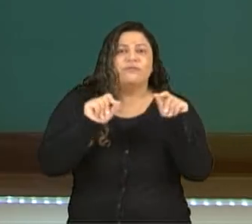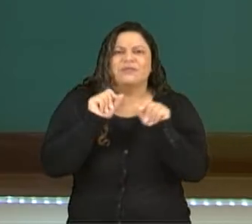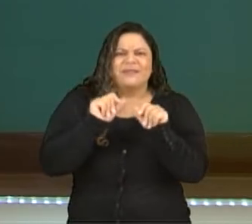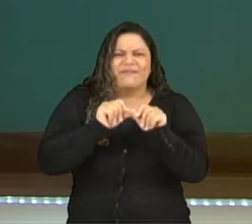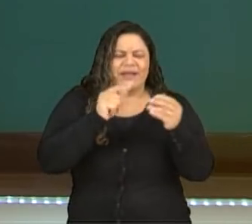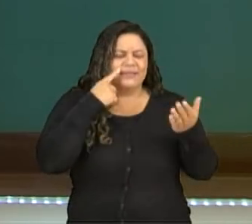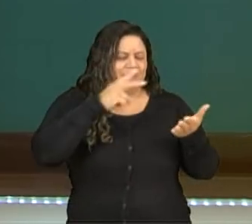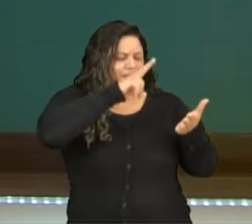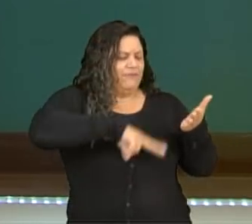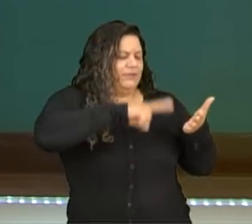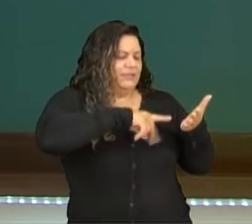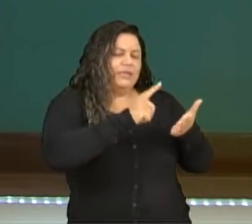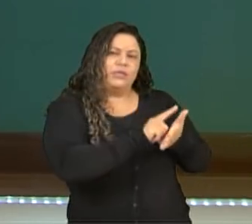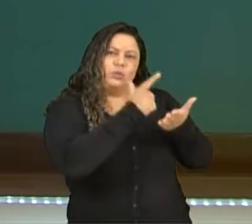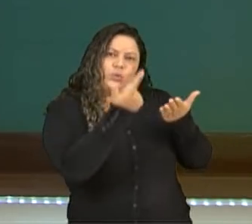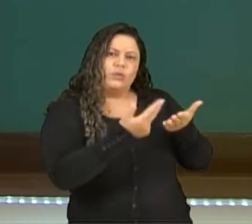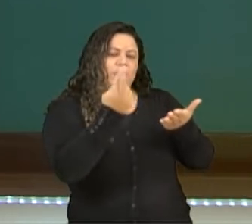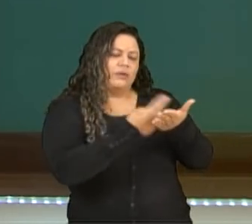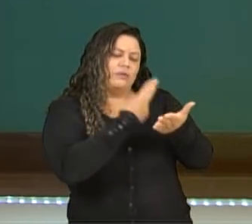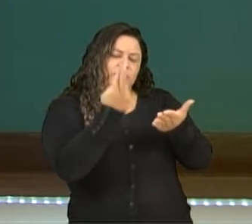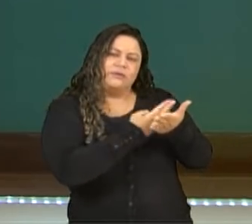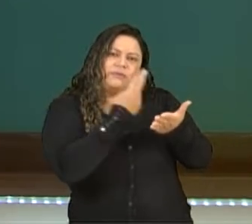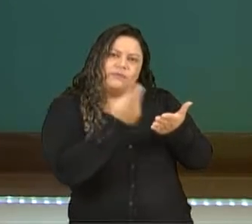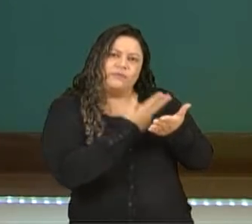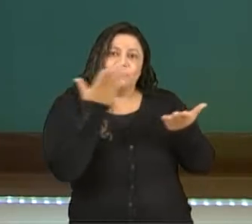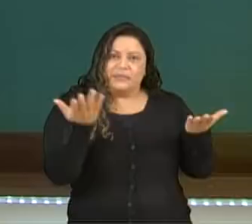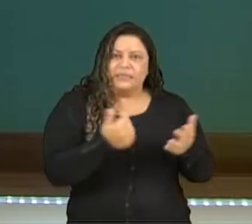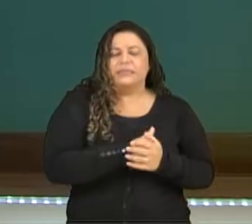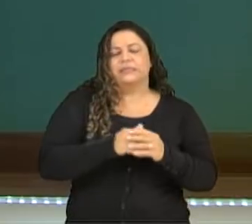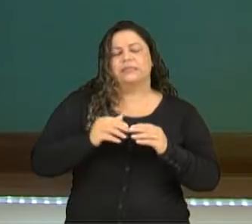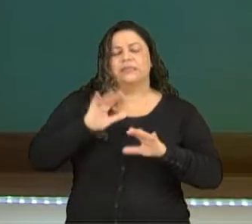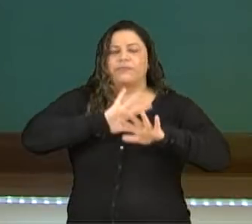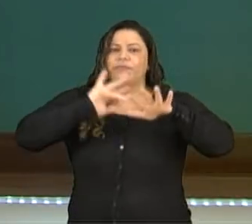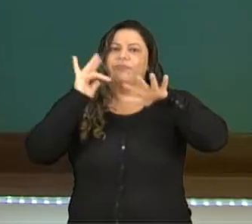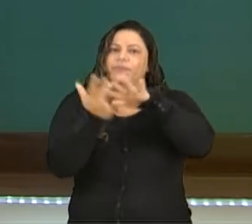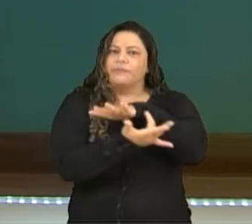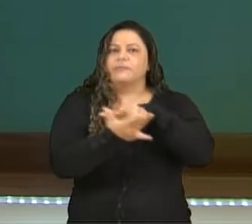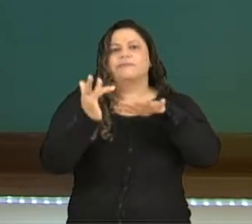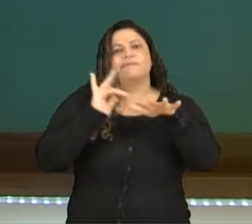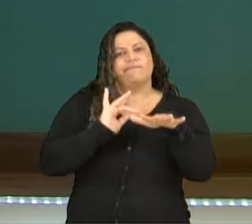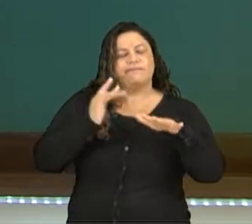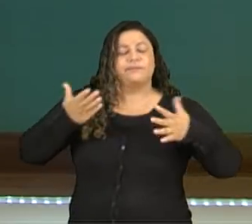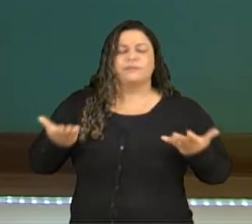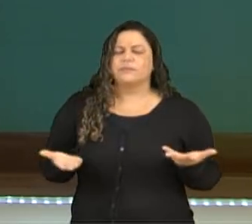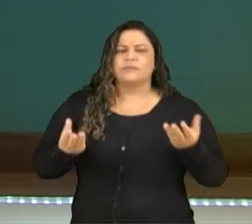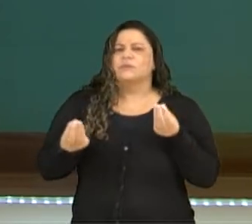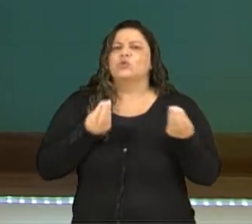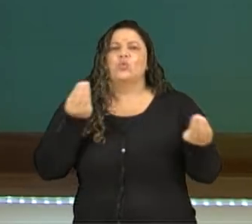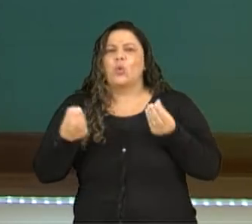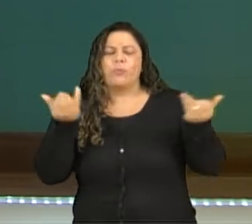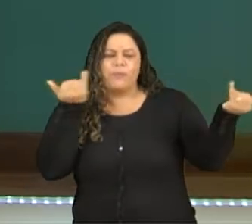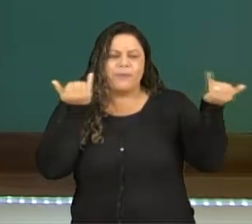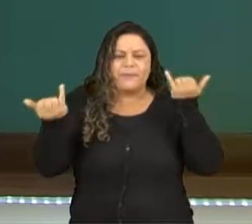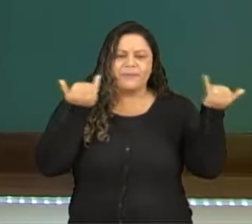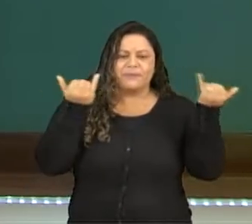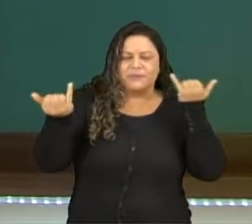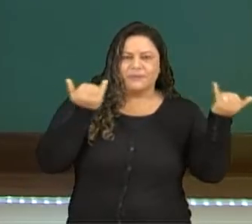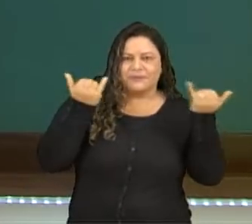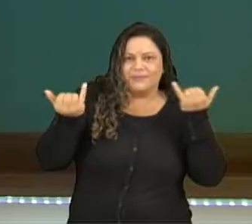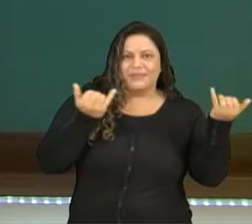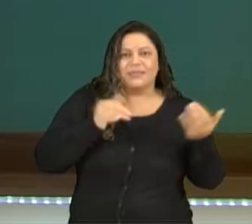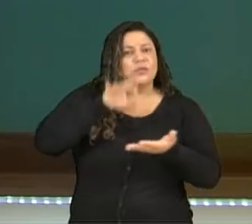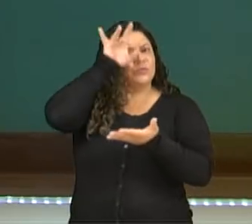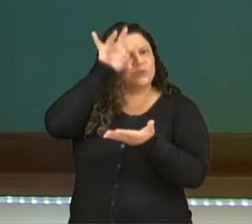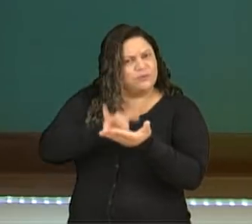lê jornal, revistas, redes sociais? Então, como que você procura se informar sobre o